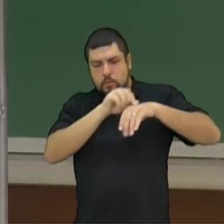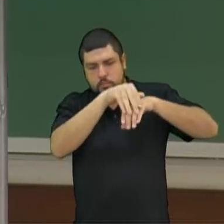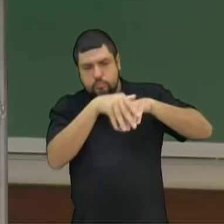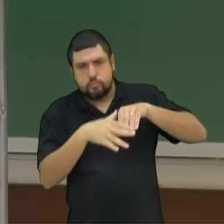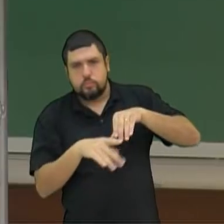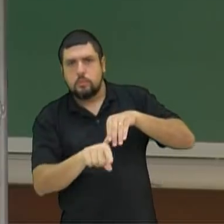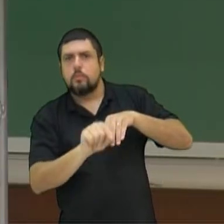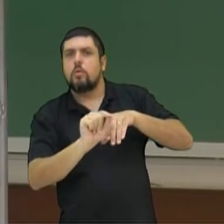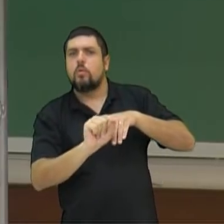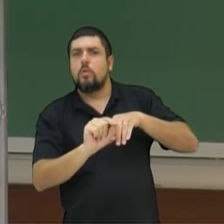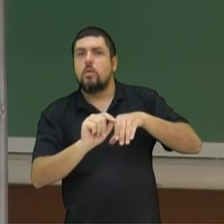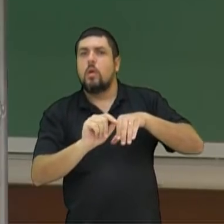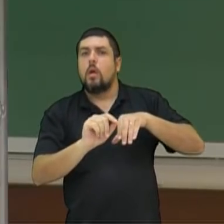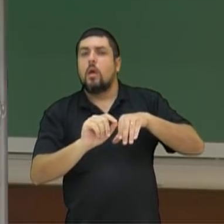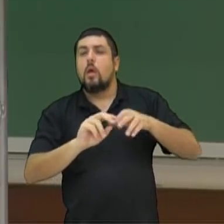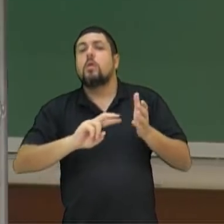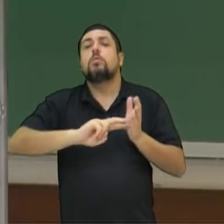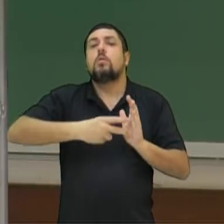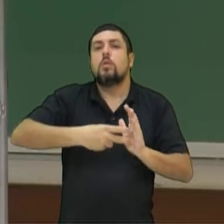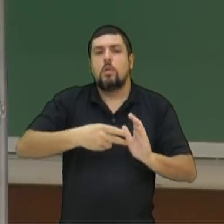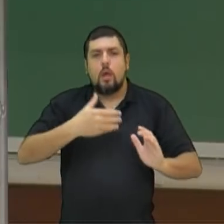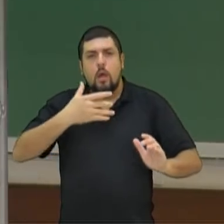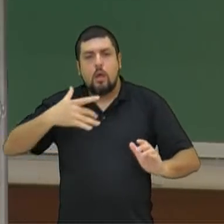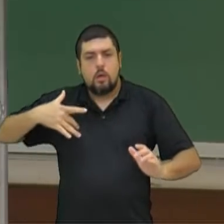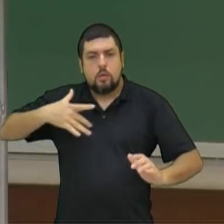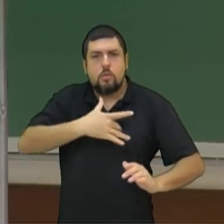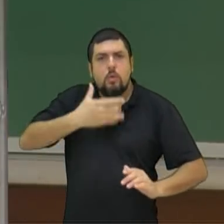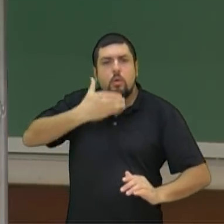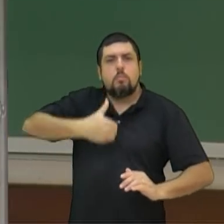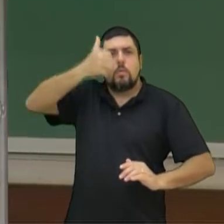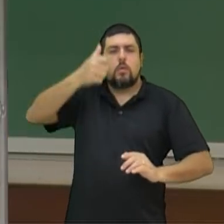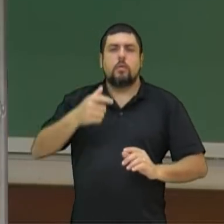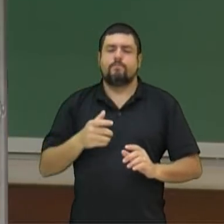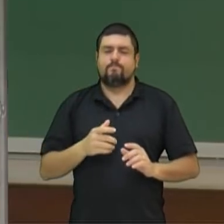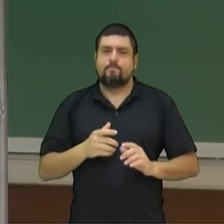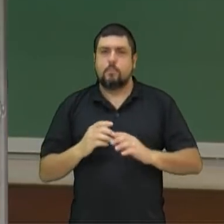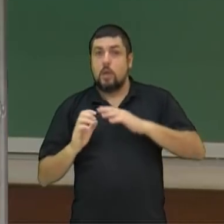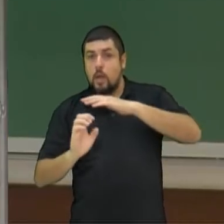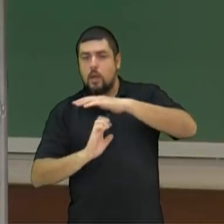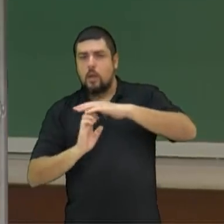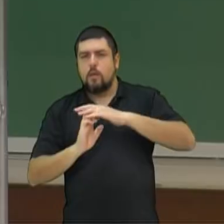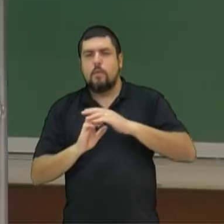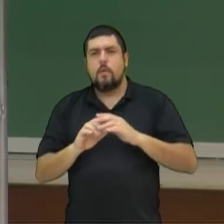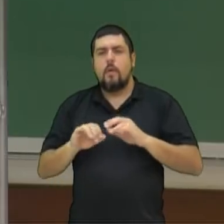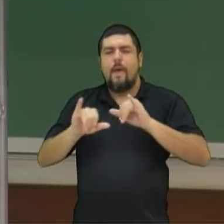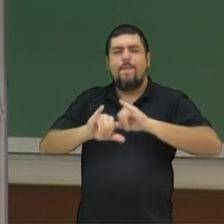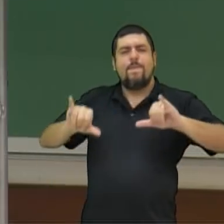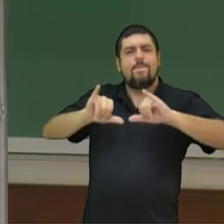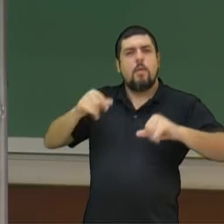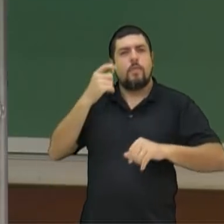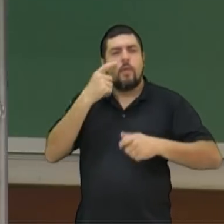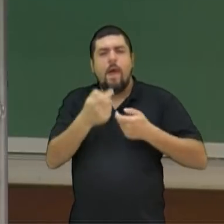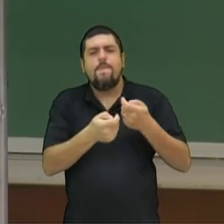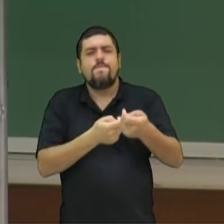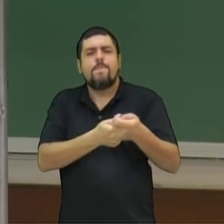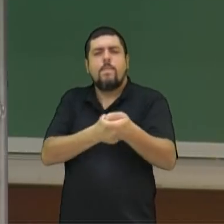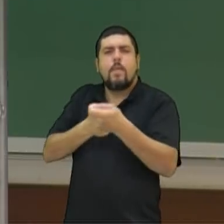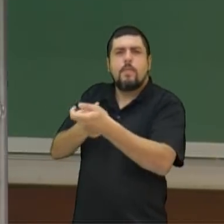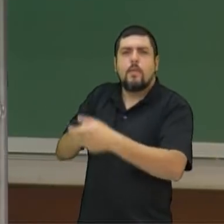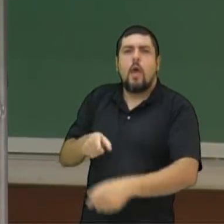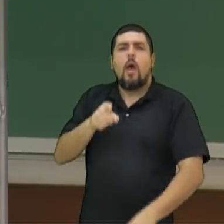água, não quer dizer que ela é melhor para a sua saúde. E a empresa estava usando isso para fazer propaganda. Olha, nossa água é alcalina, maravilha, beba e você vai